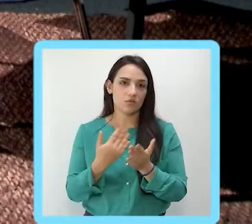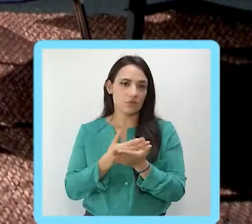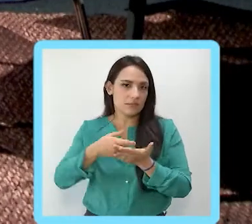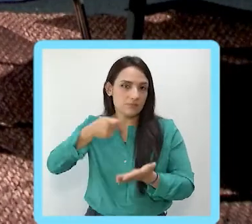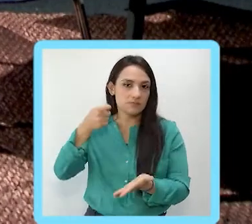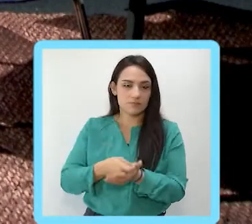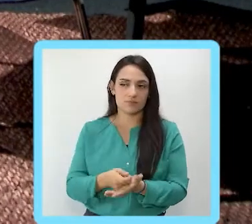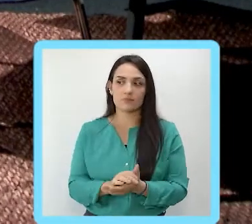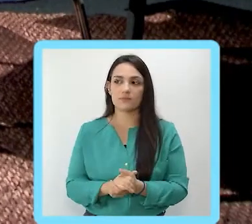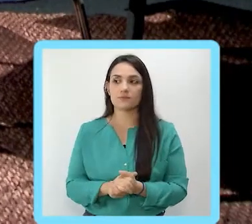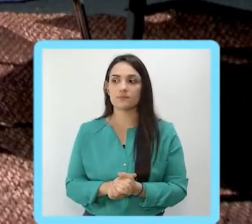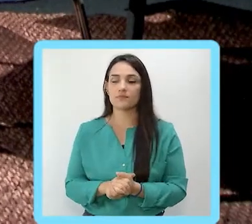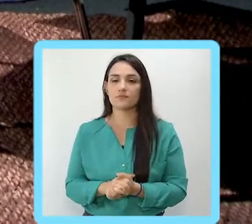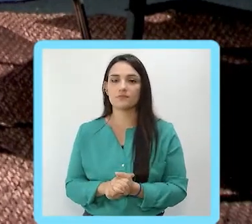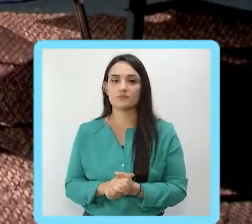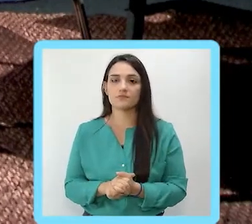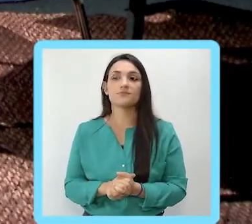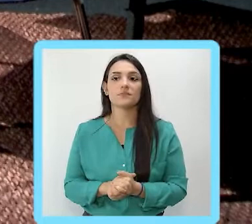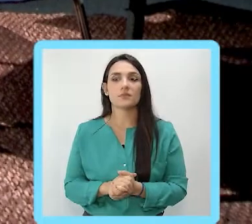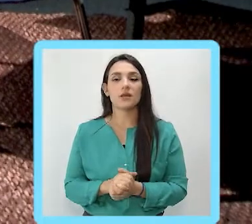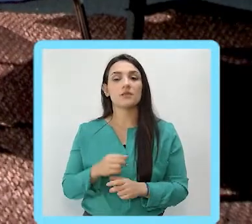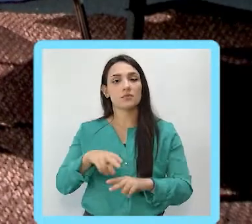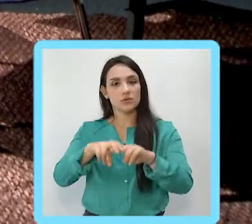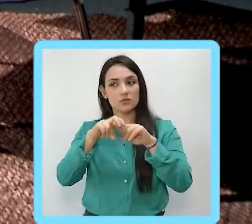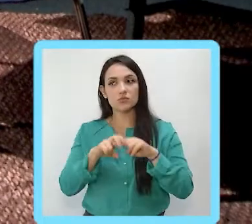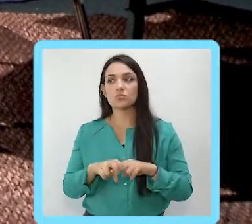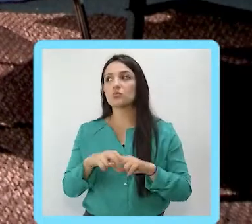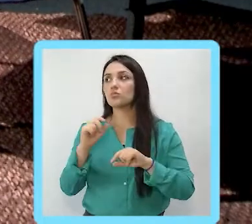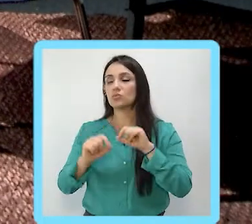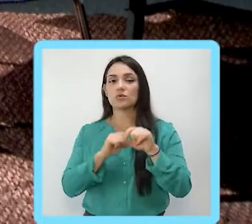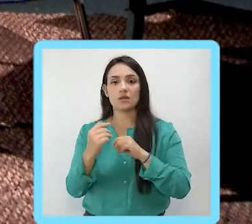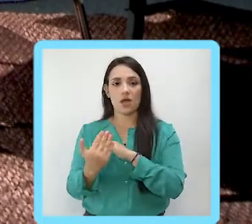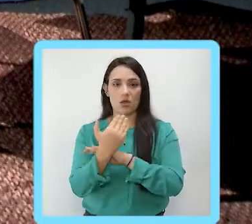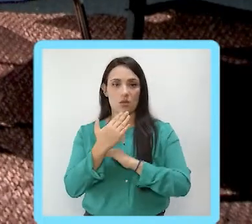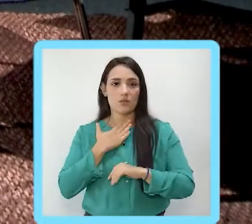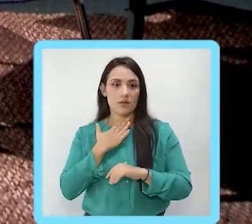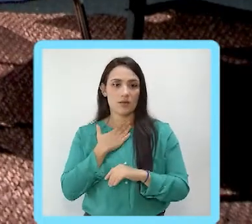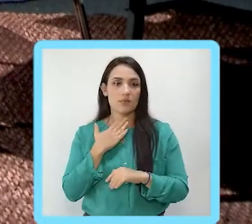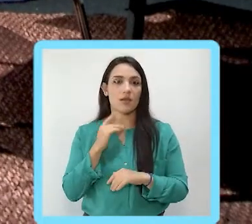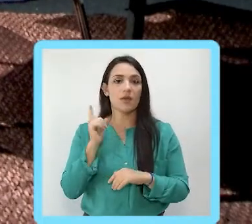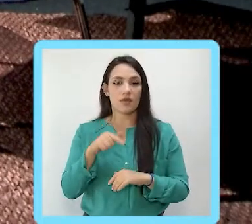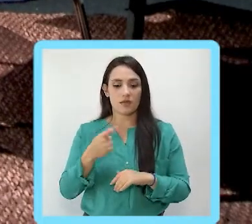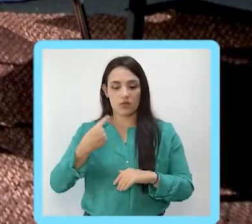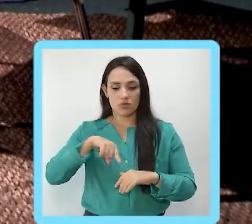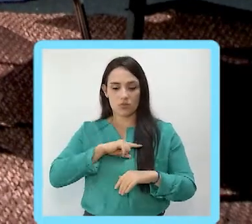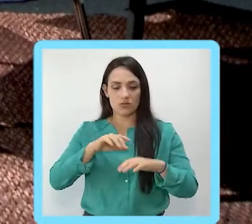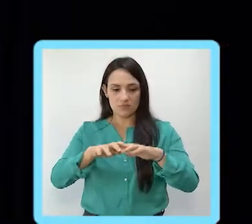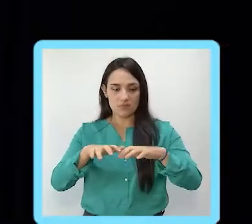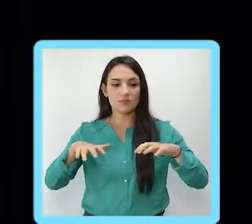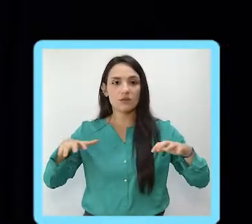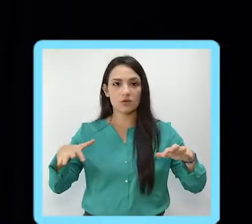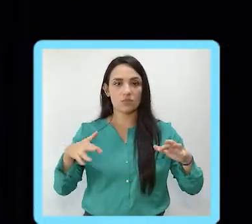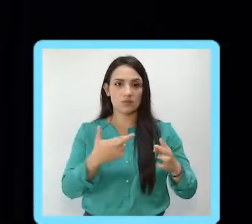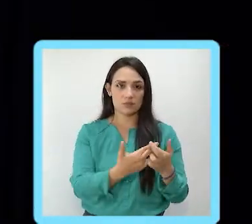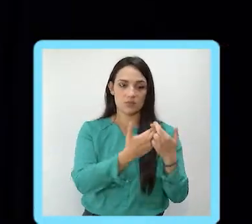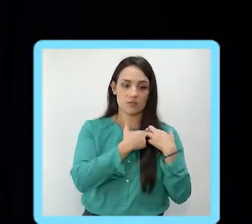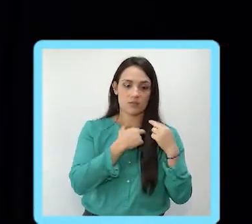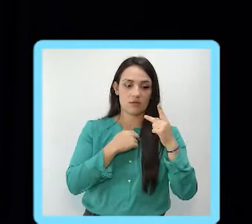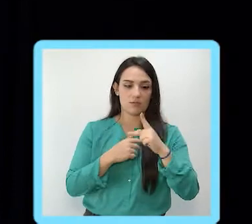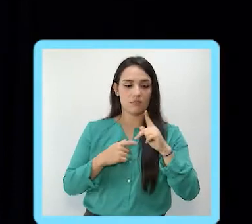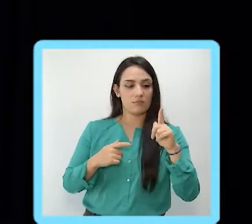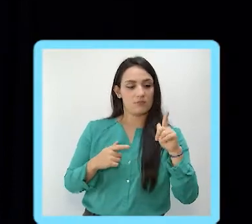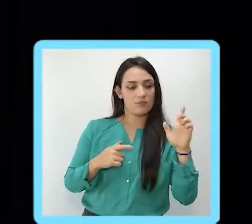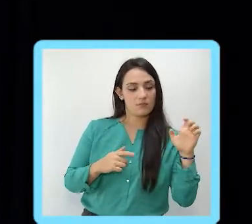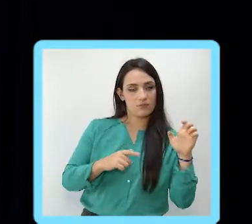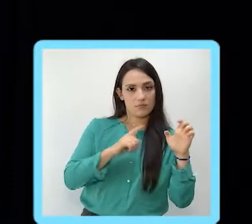E um deles facilitou muito o enfrentamento da pandemia, que foi nós dividimos as competências da